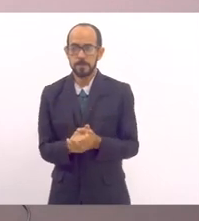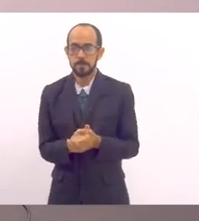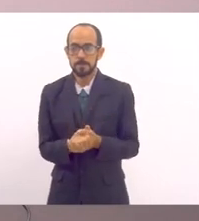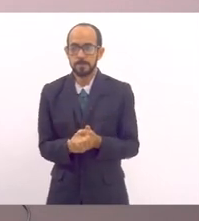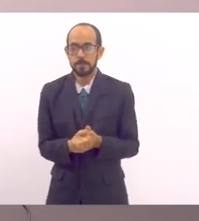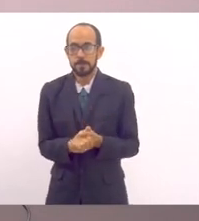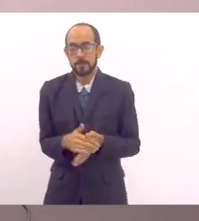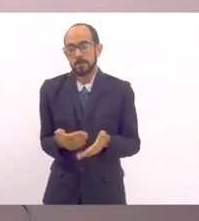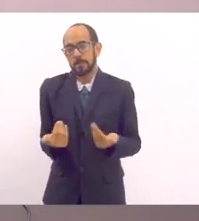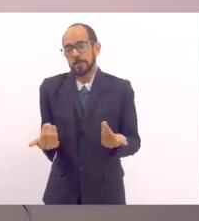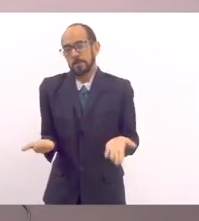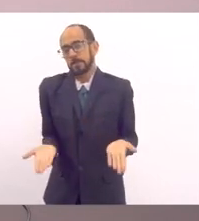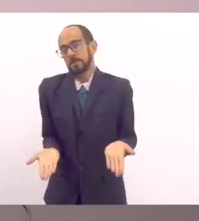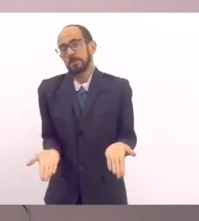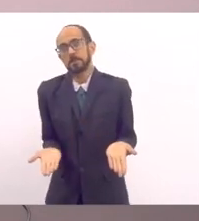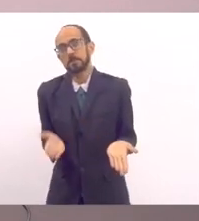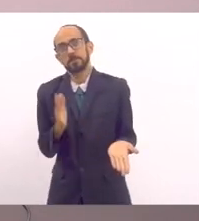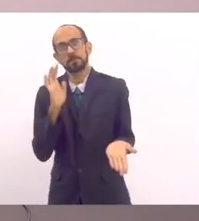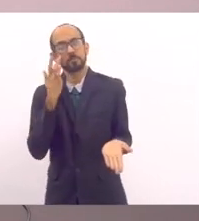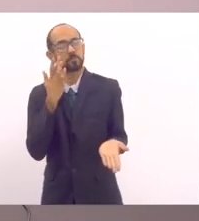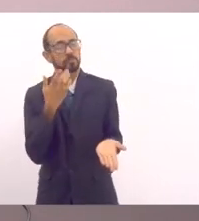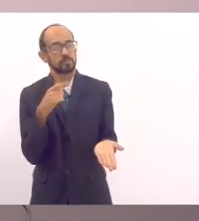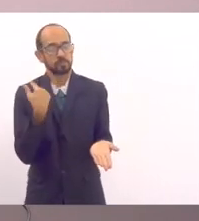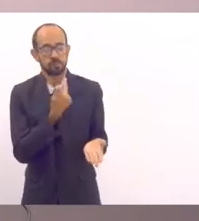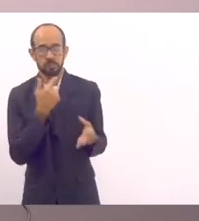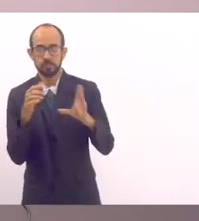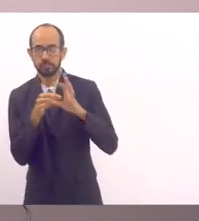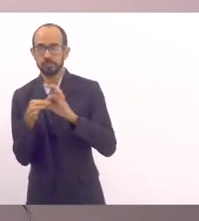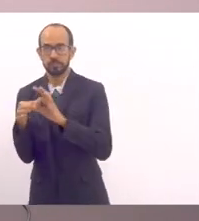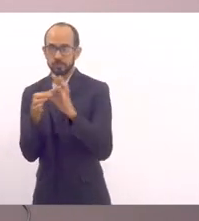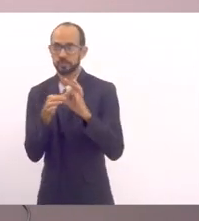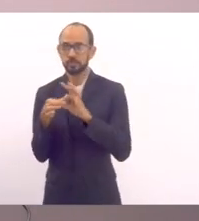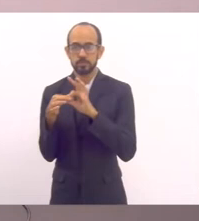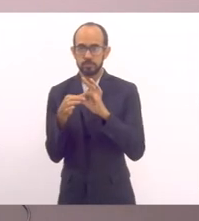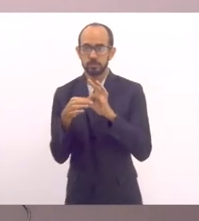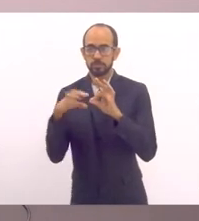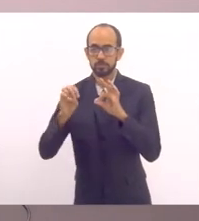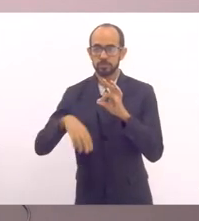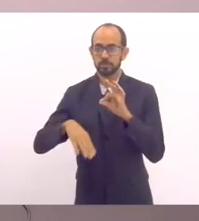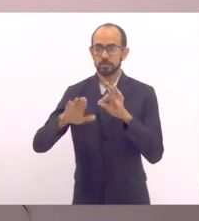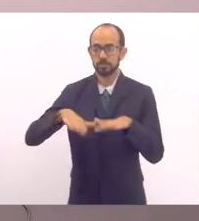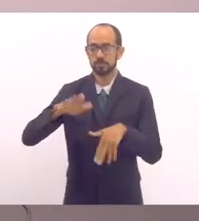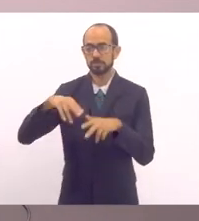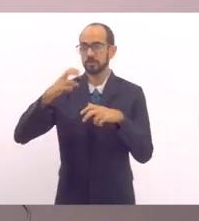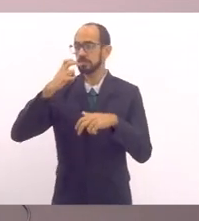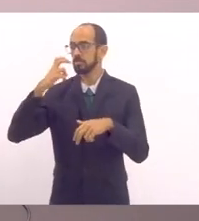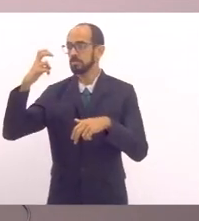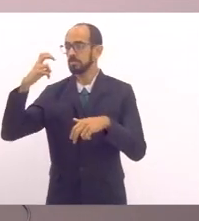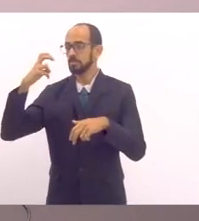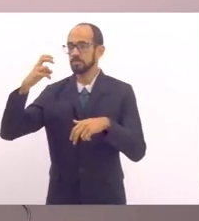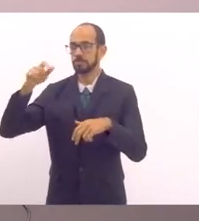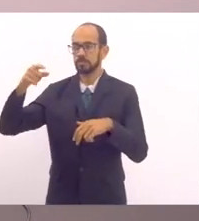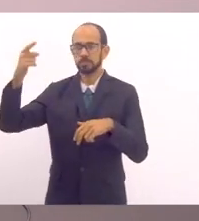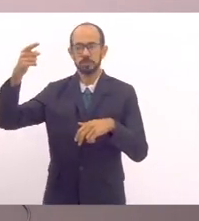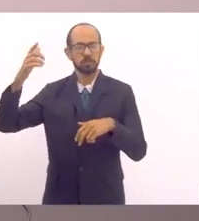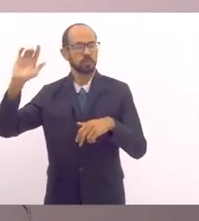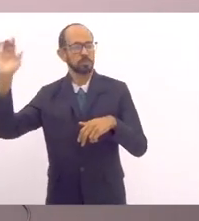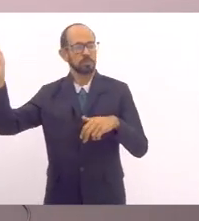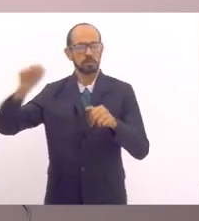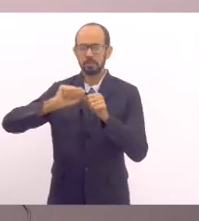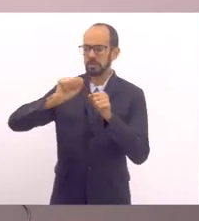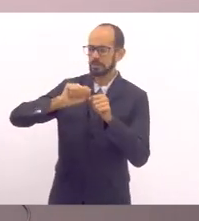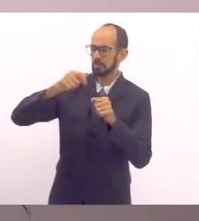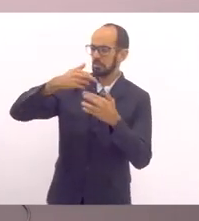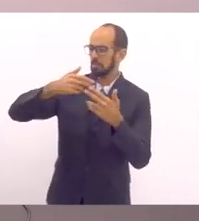Eu acho que estamos numa corrente assim, de unidade. Eu vejo pessoas, às vezes, gritando, quando o cara fala alguma coisa, mas pô, está batendo no governo.